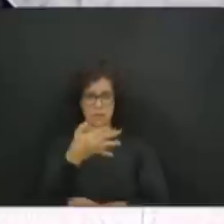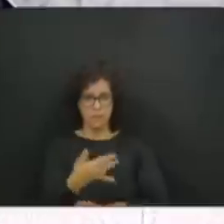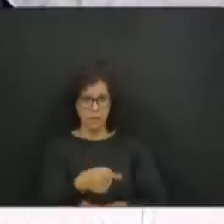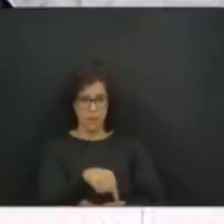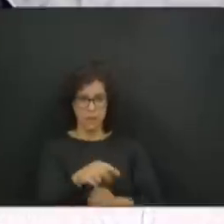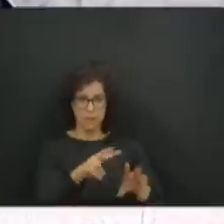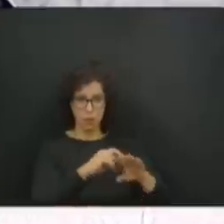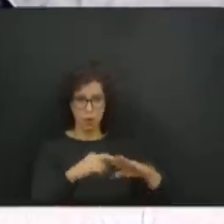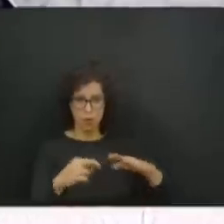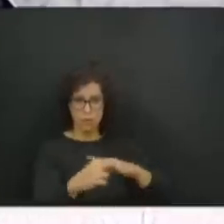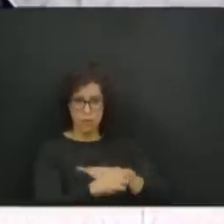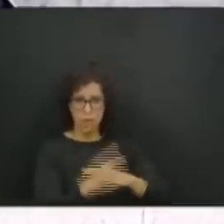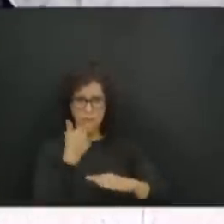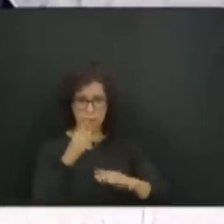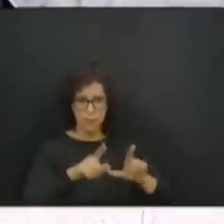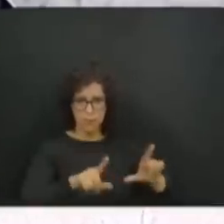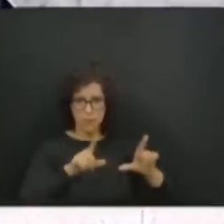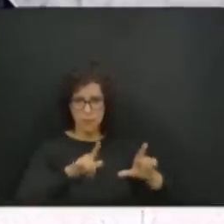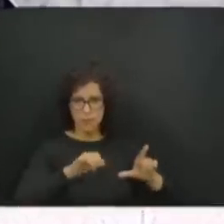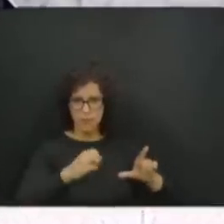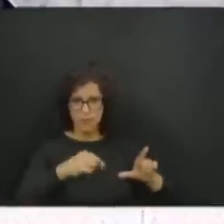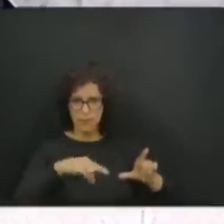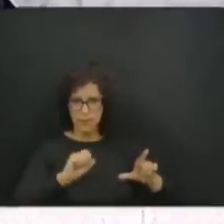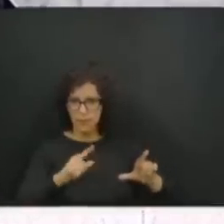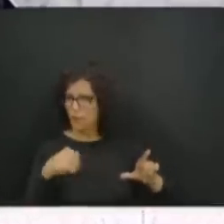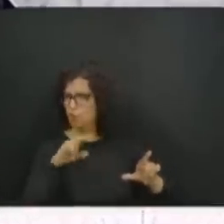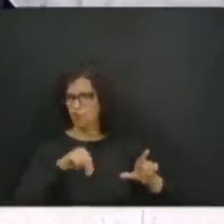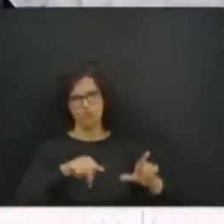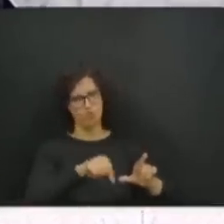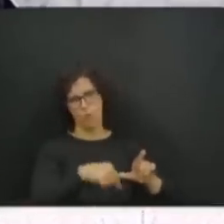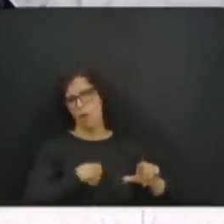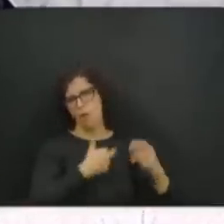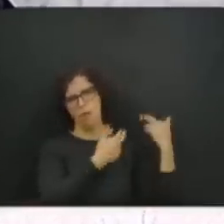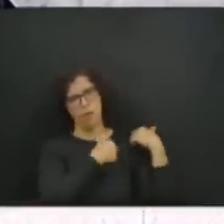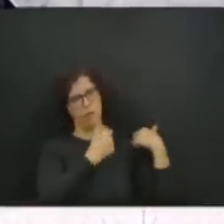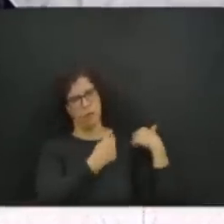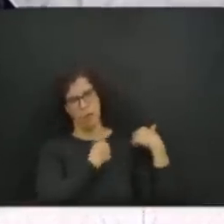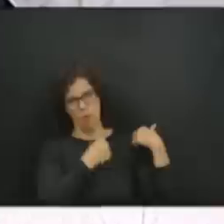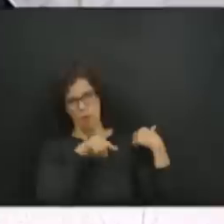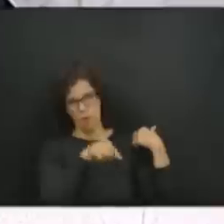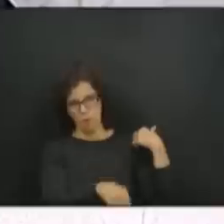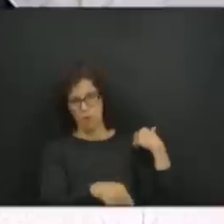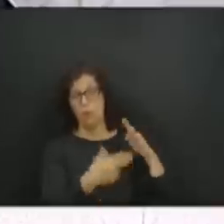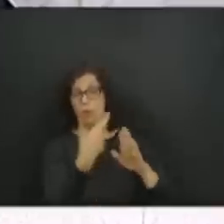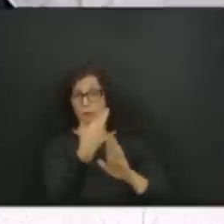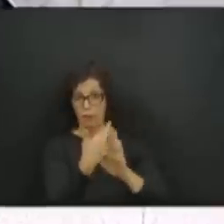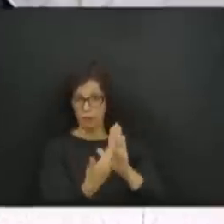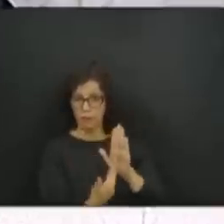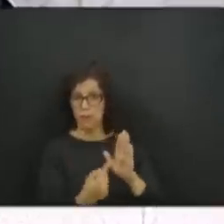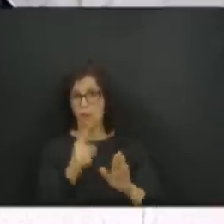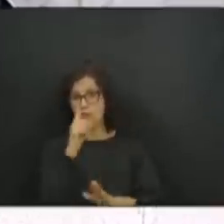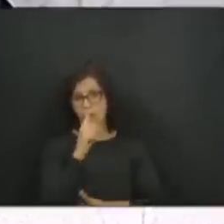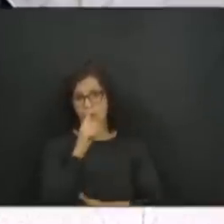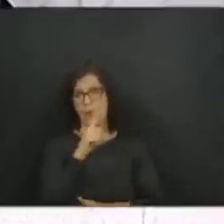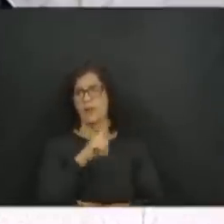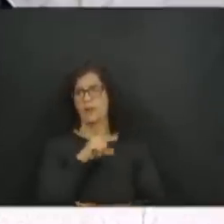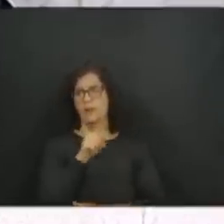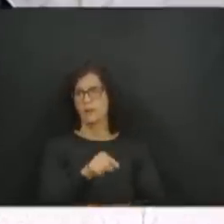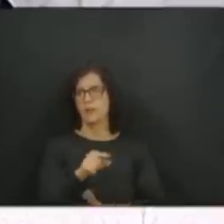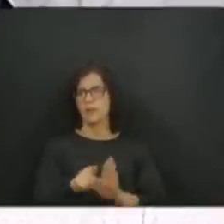sobre licenciamento para o senhor assistiu eles saberem disso há de fato uma redação equivocada